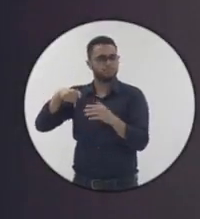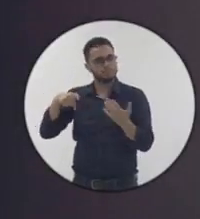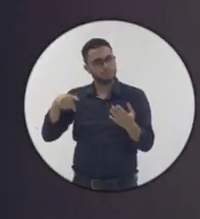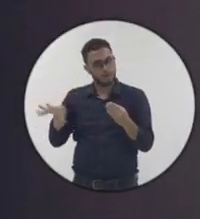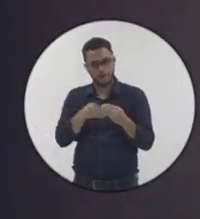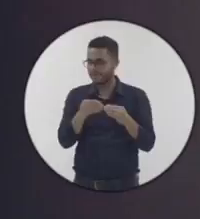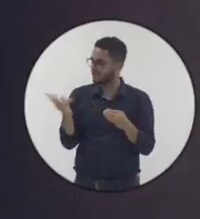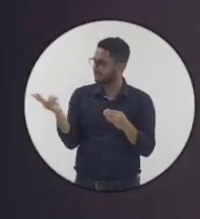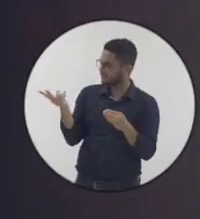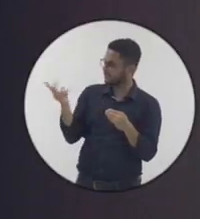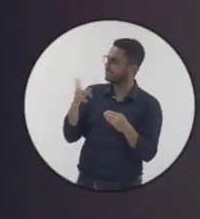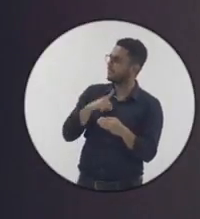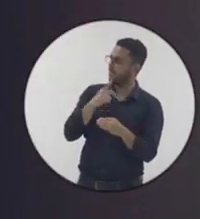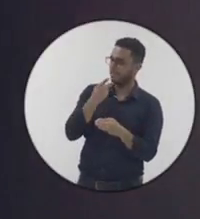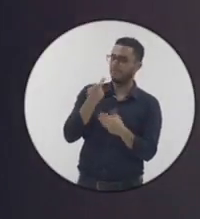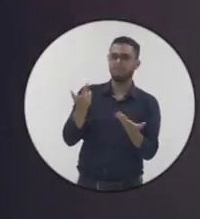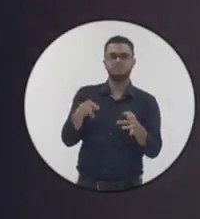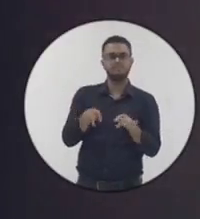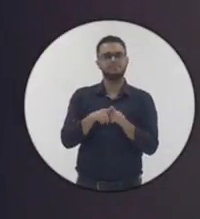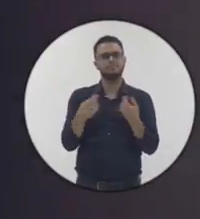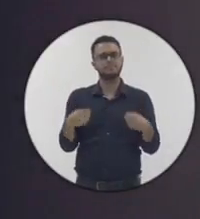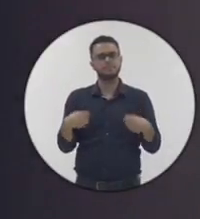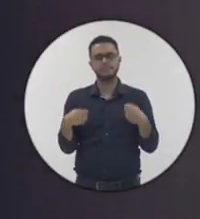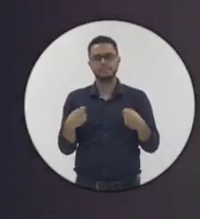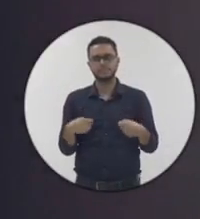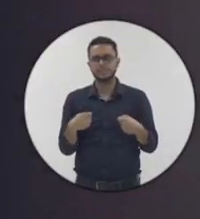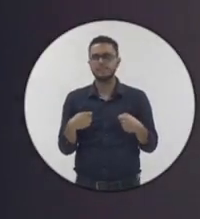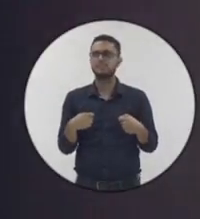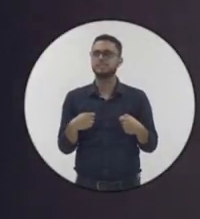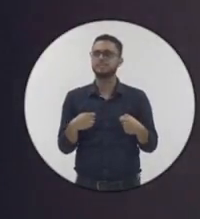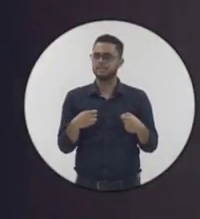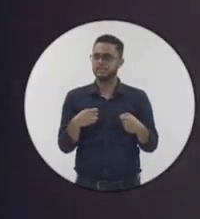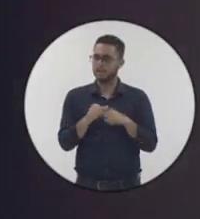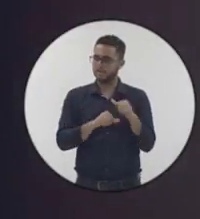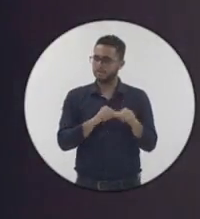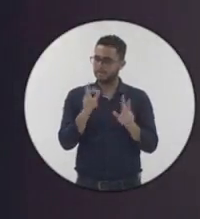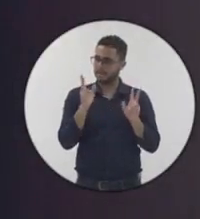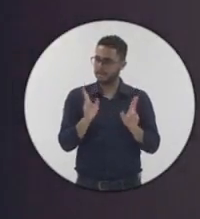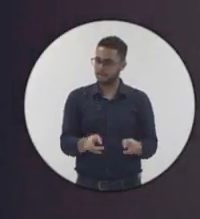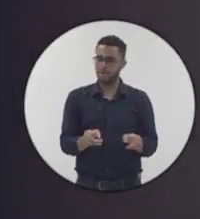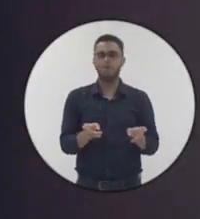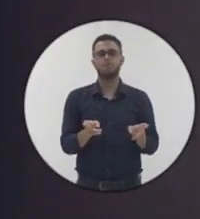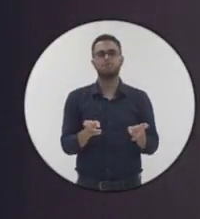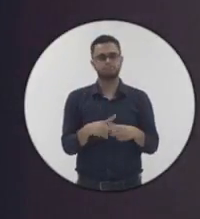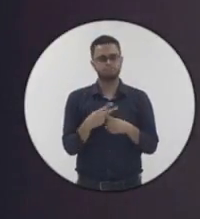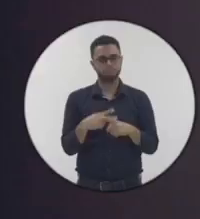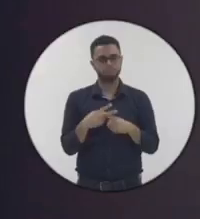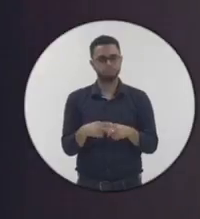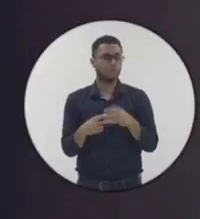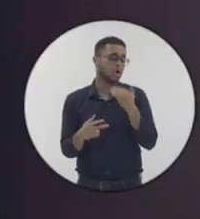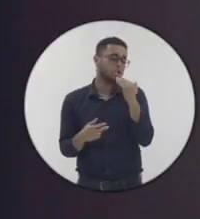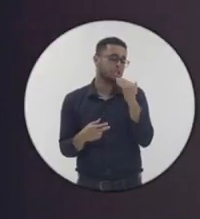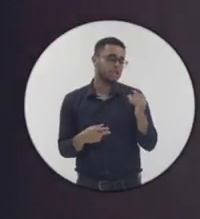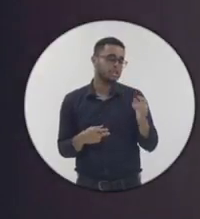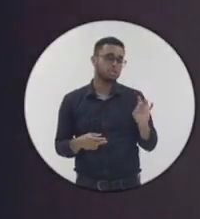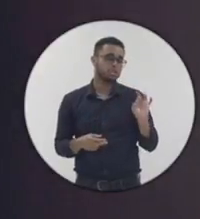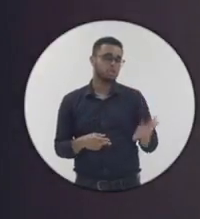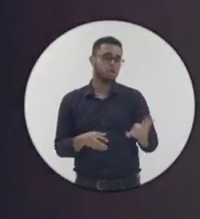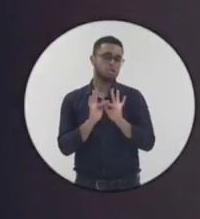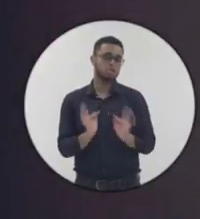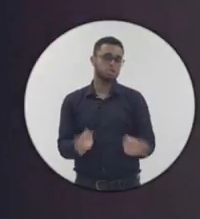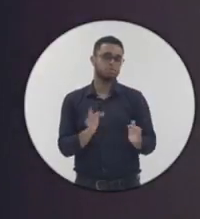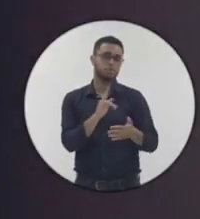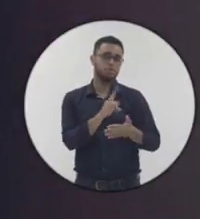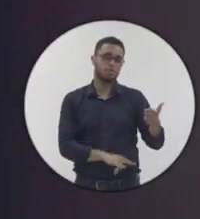que vocês duas falaram nessa necessidade de fazer isso virar instrumento. Não adianta isso ser mais um documento que a